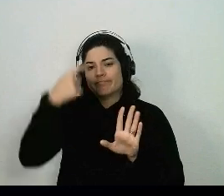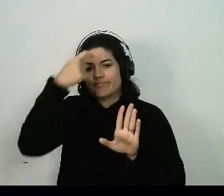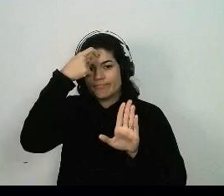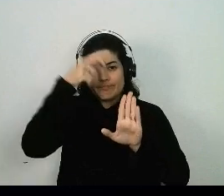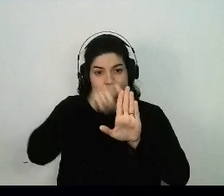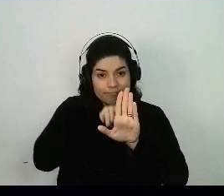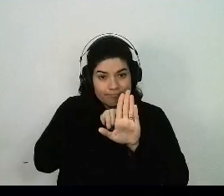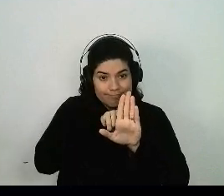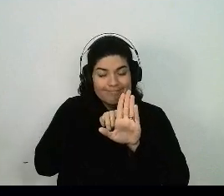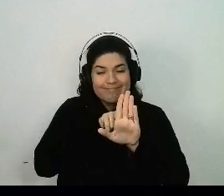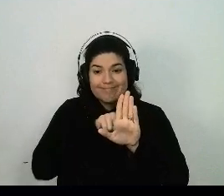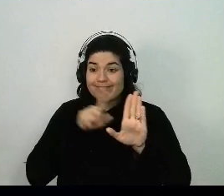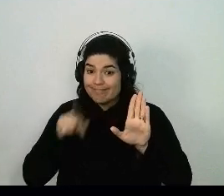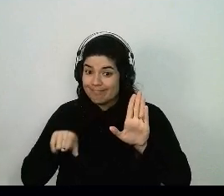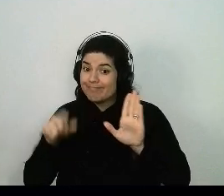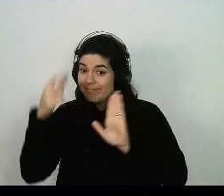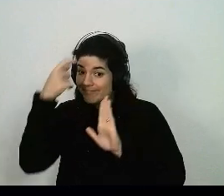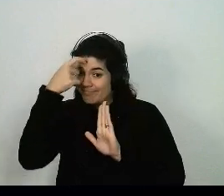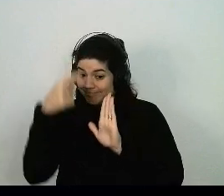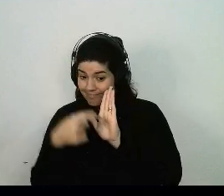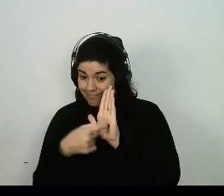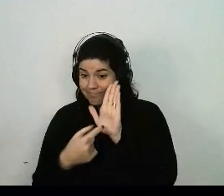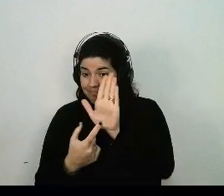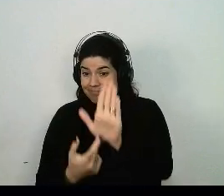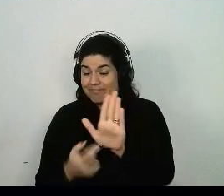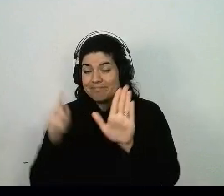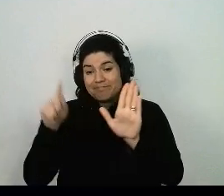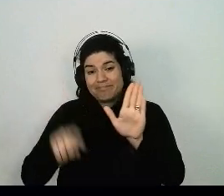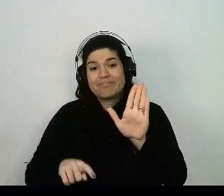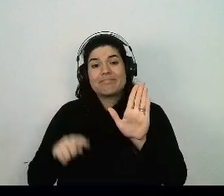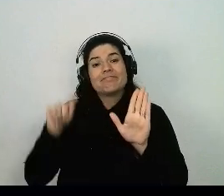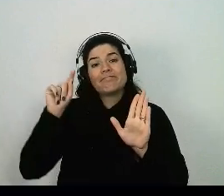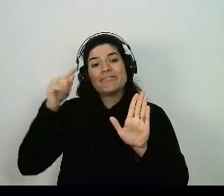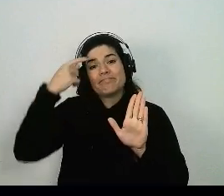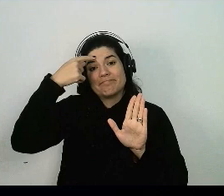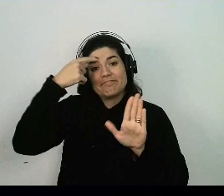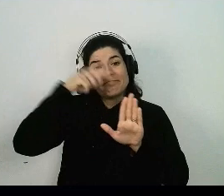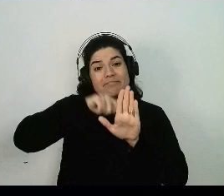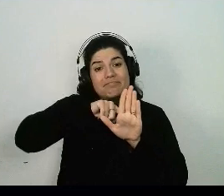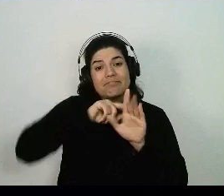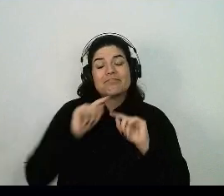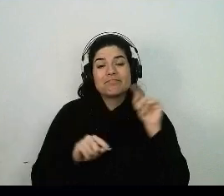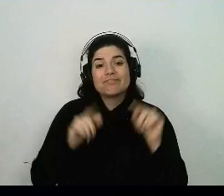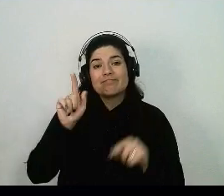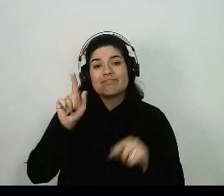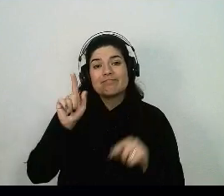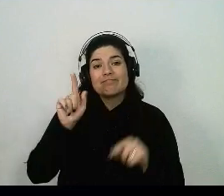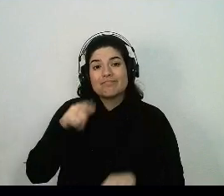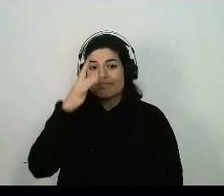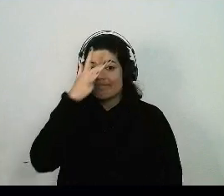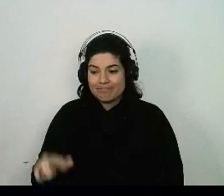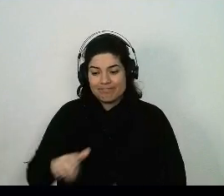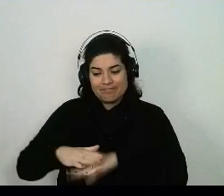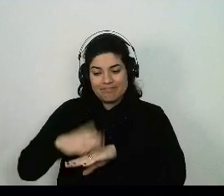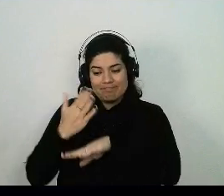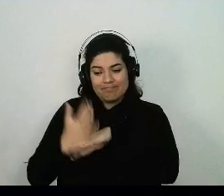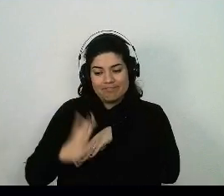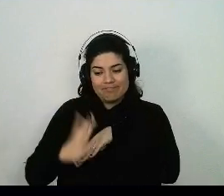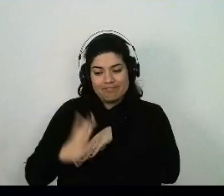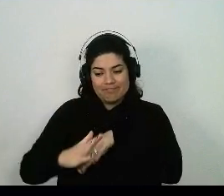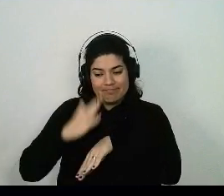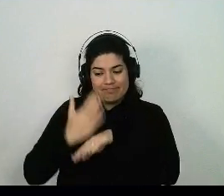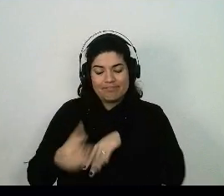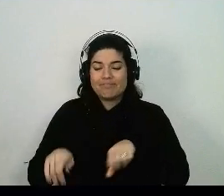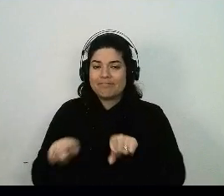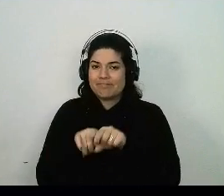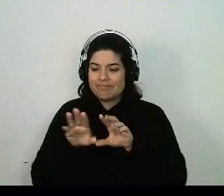inteligência artificial retorna são os vieses de quem fez o treinamento e de quem manipulou